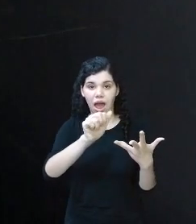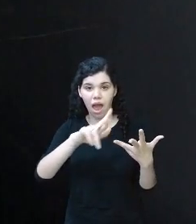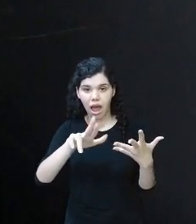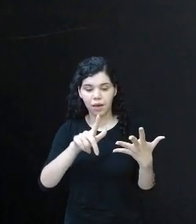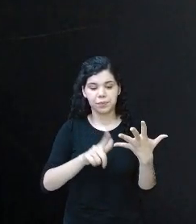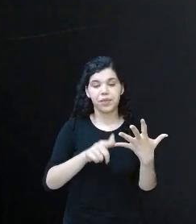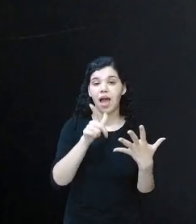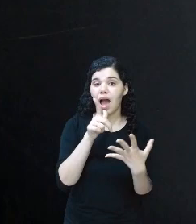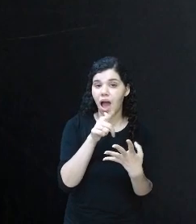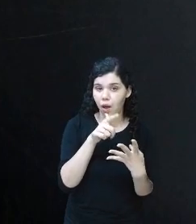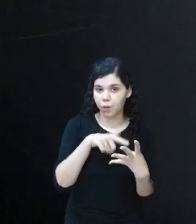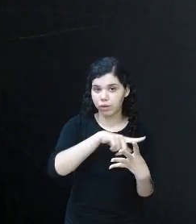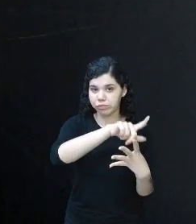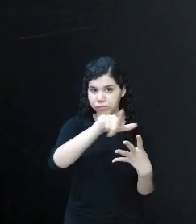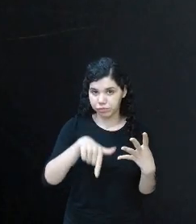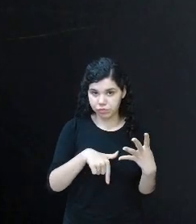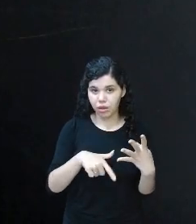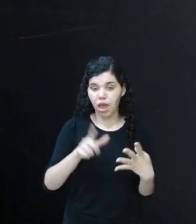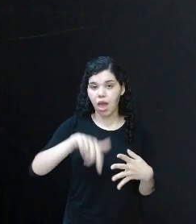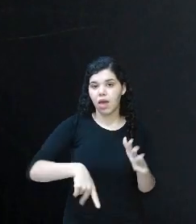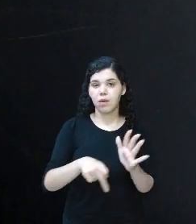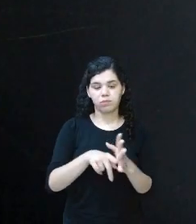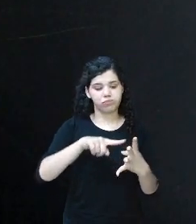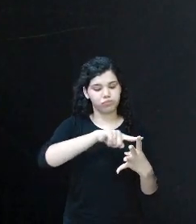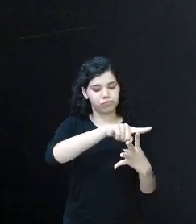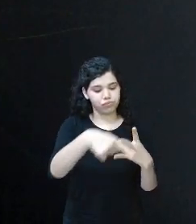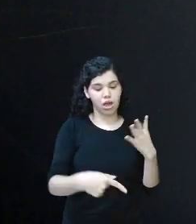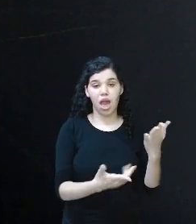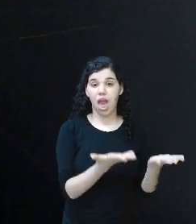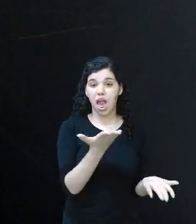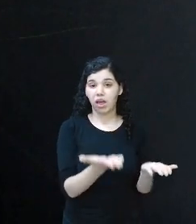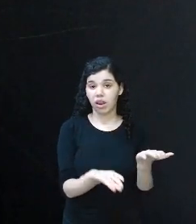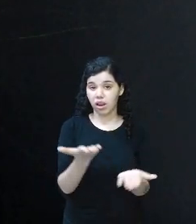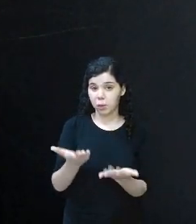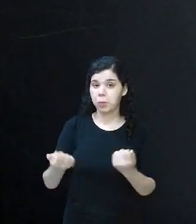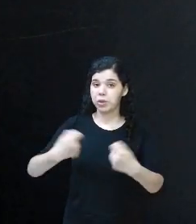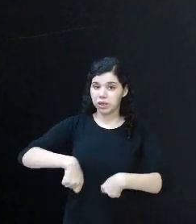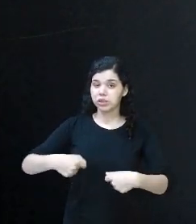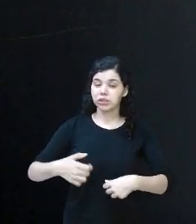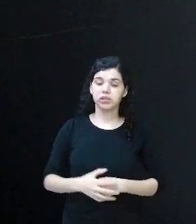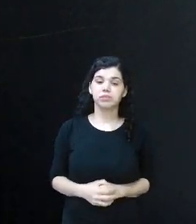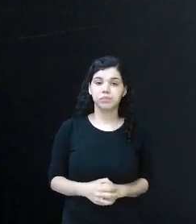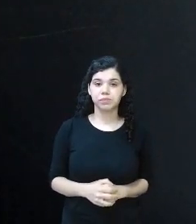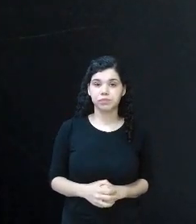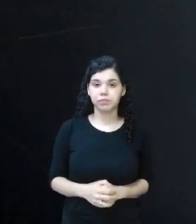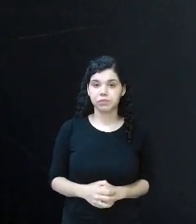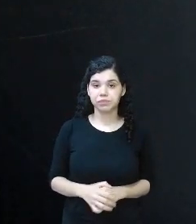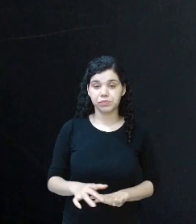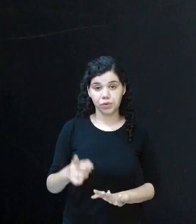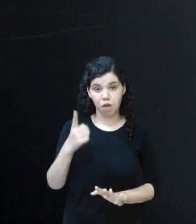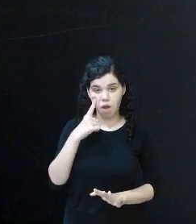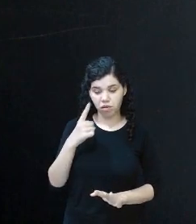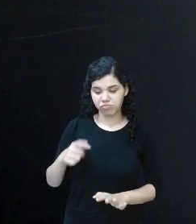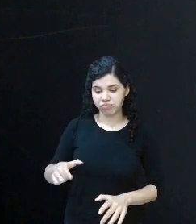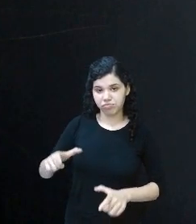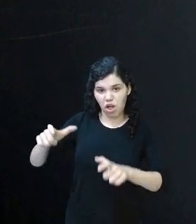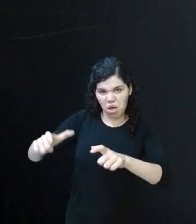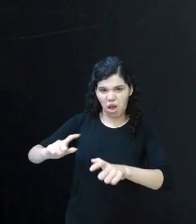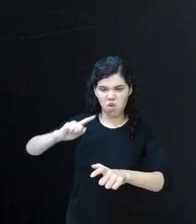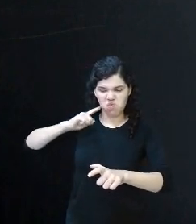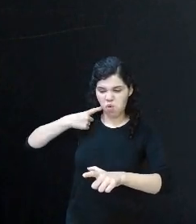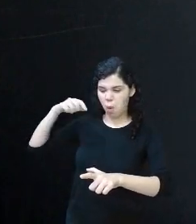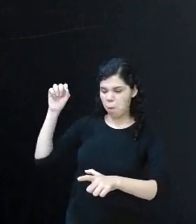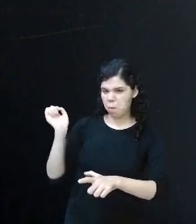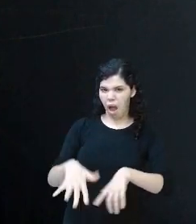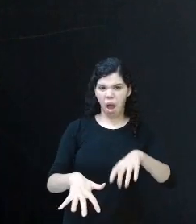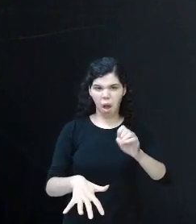pouco para vocês. É o equilíbrio entre esses elementos, tá? A poluição do solo, a gente já